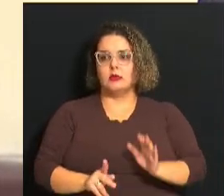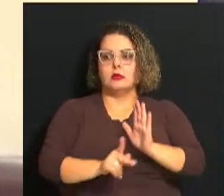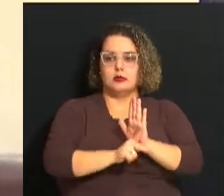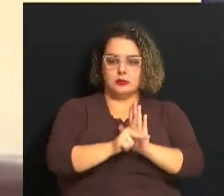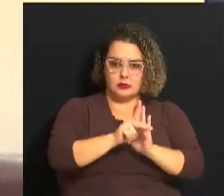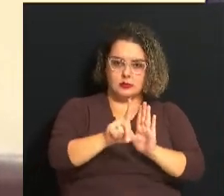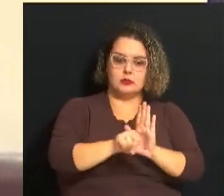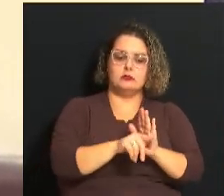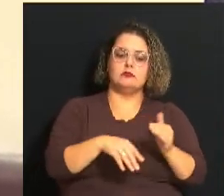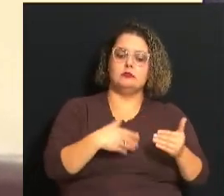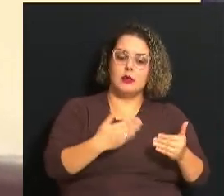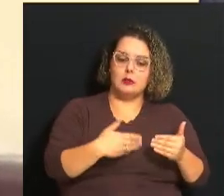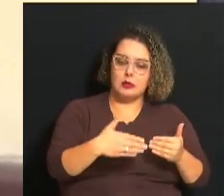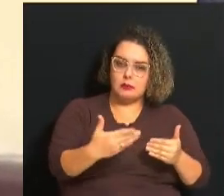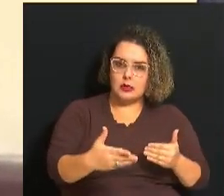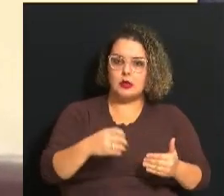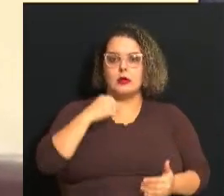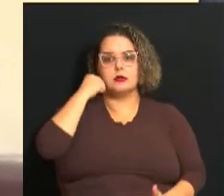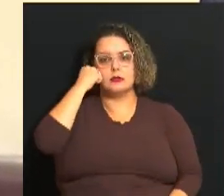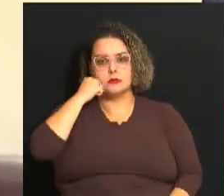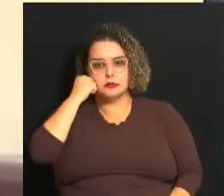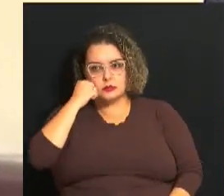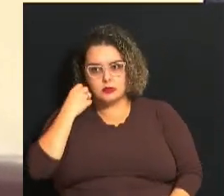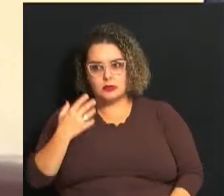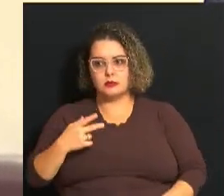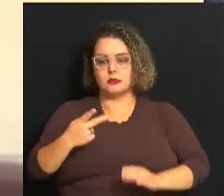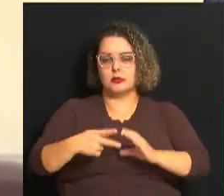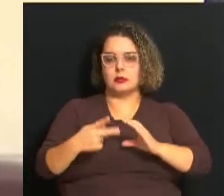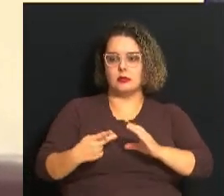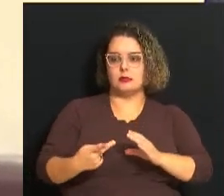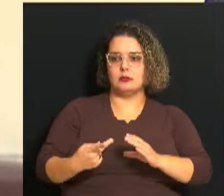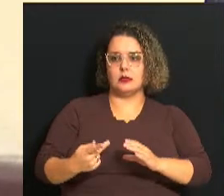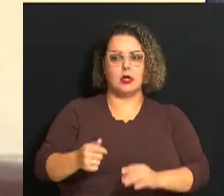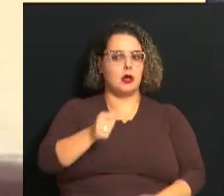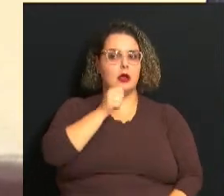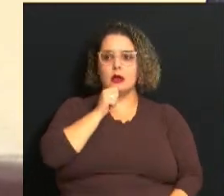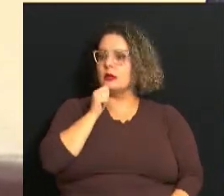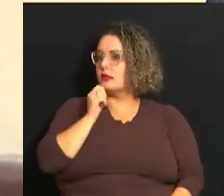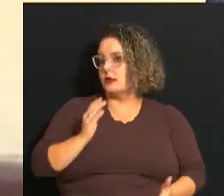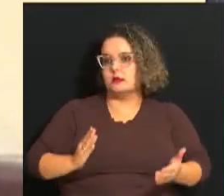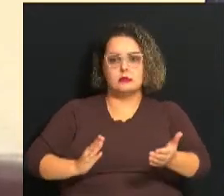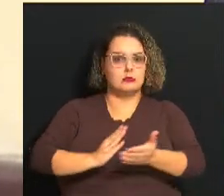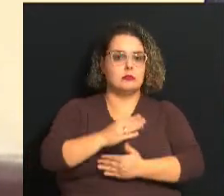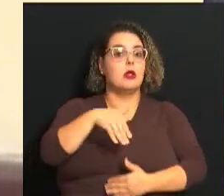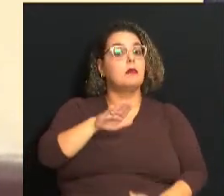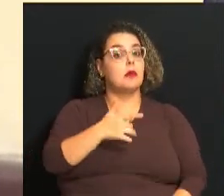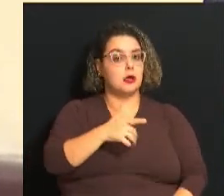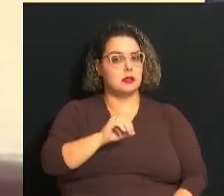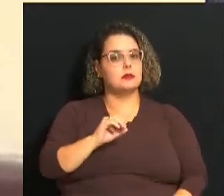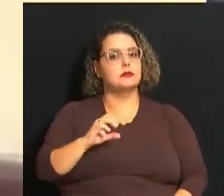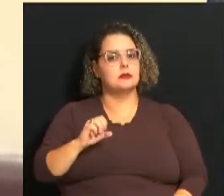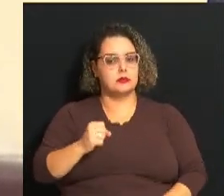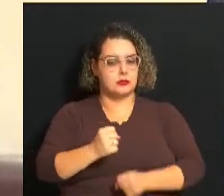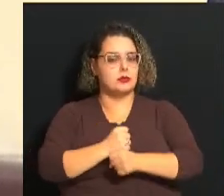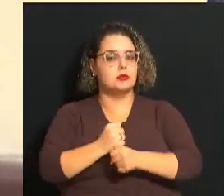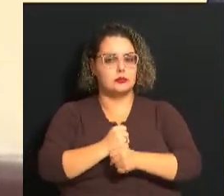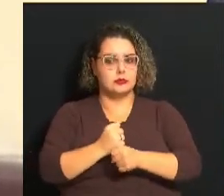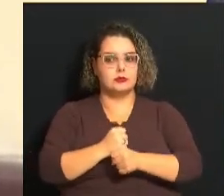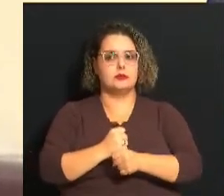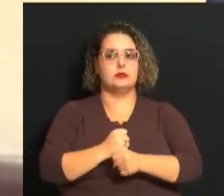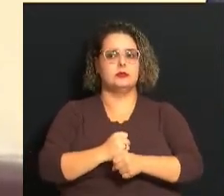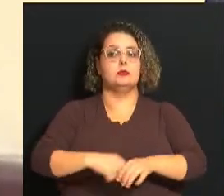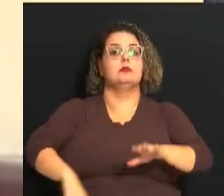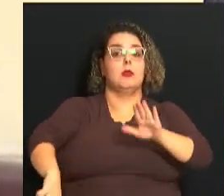tramitando agora no senado né e ainda não foi aprovado mais de 20 anos está me dando a proposta que criminaliza na que Visa criminalizar